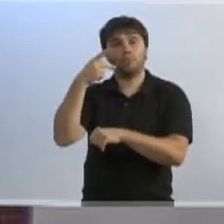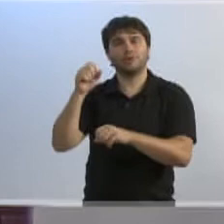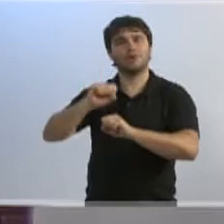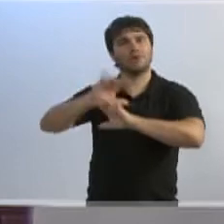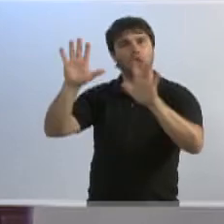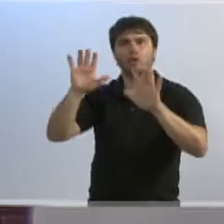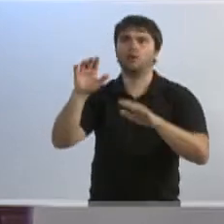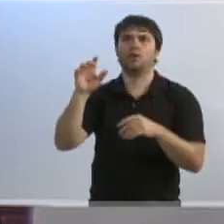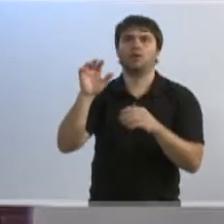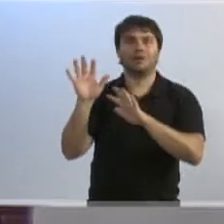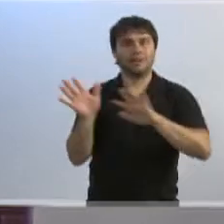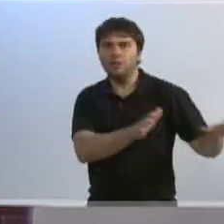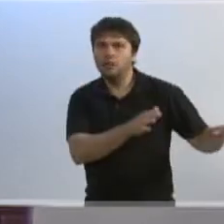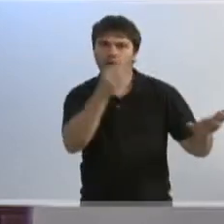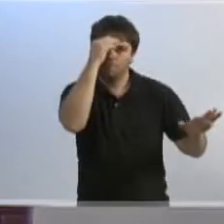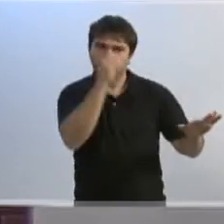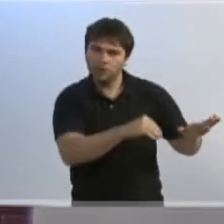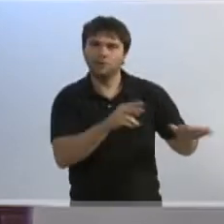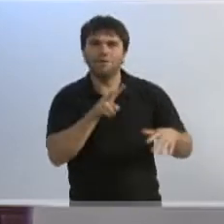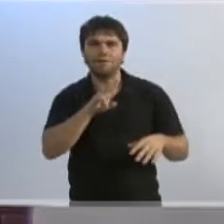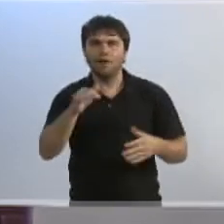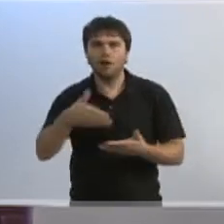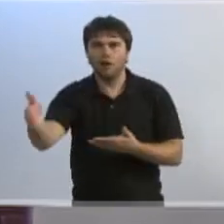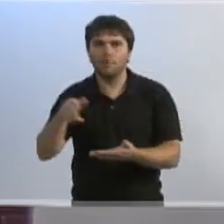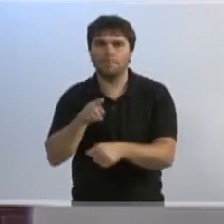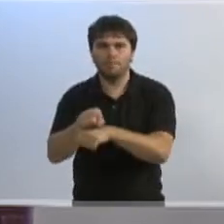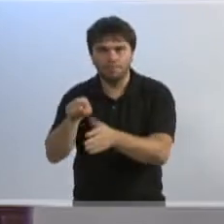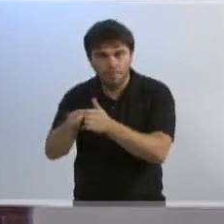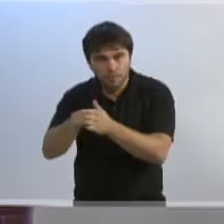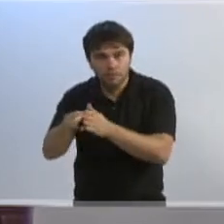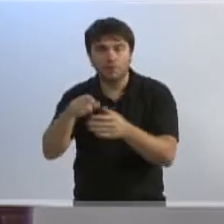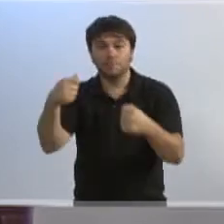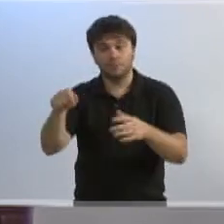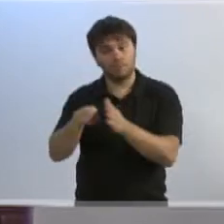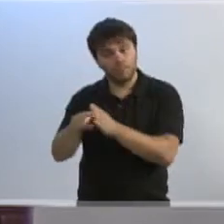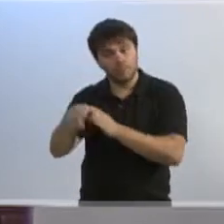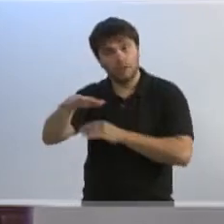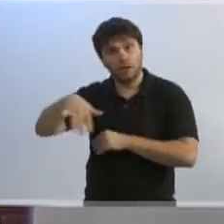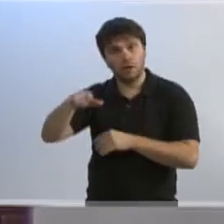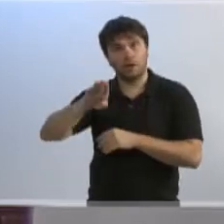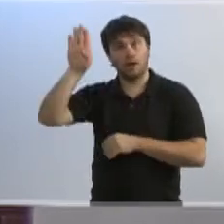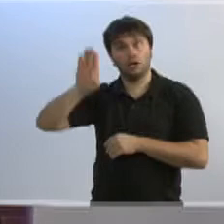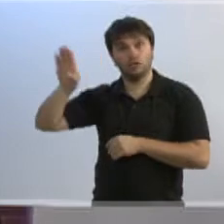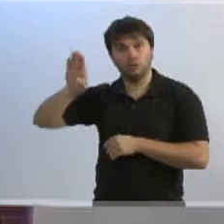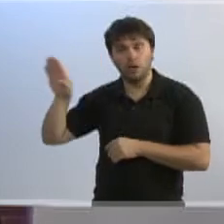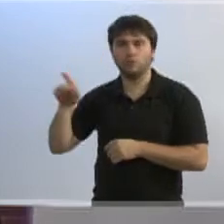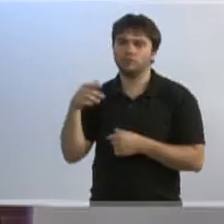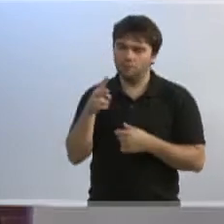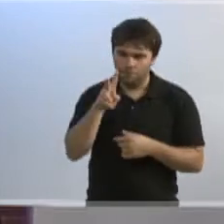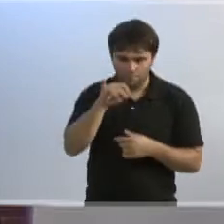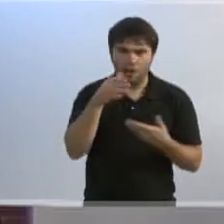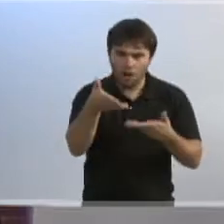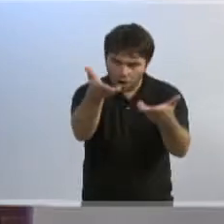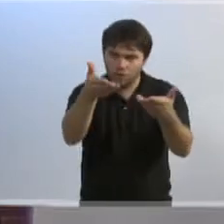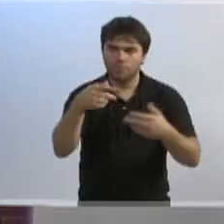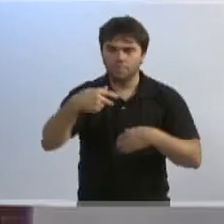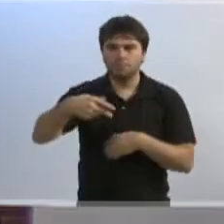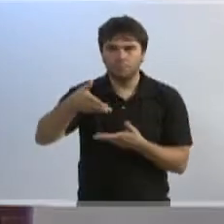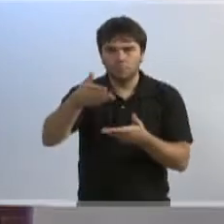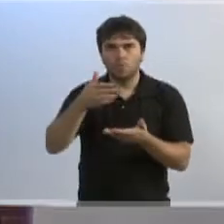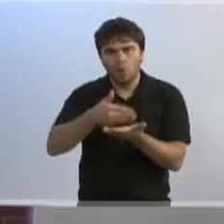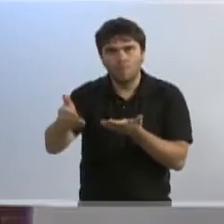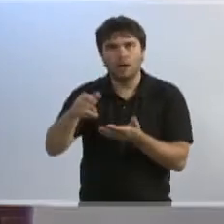deixar de ser preguiçoso e vão pesquisar. E ano que vem você tem que pesquisar os seus candidatos. Tem uma eleição importante pela frente, vá pesquisar, veja qual é o melhor,